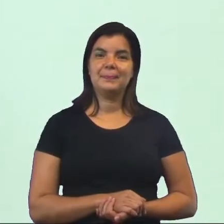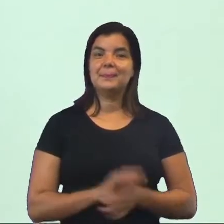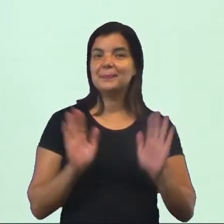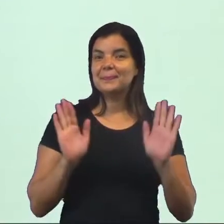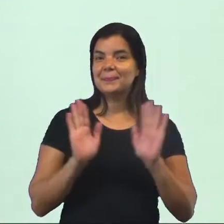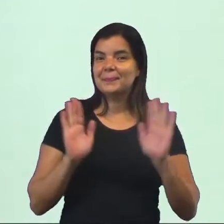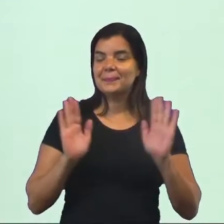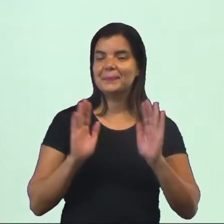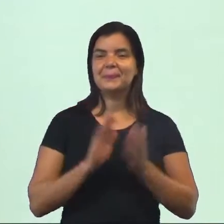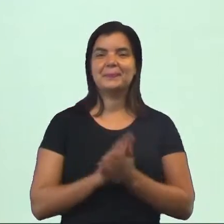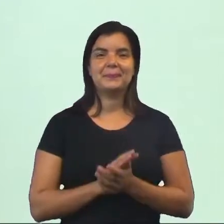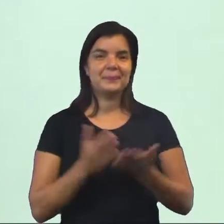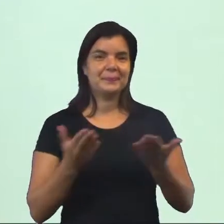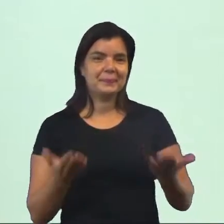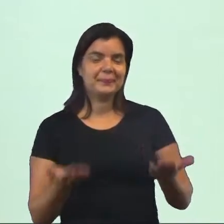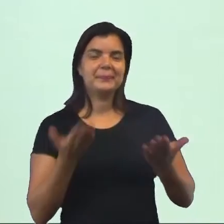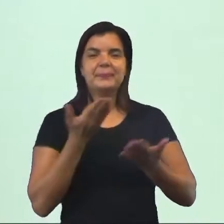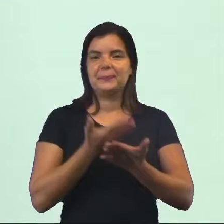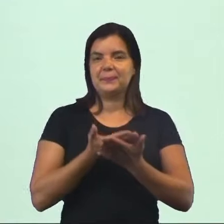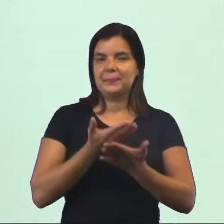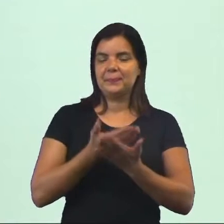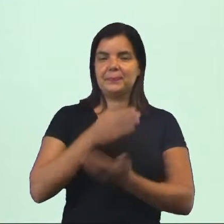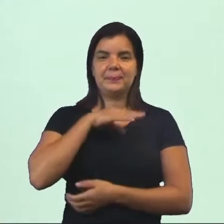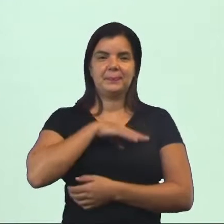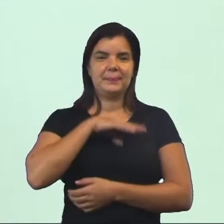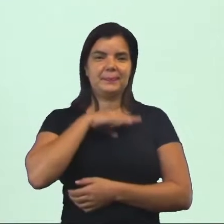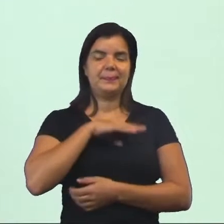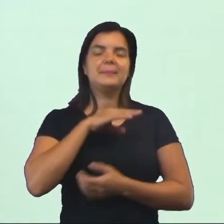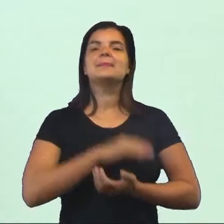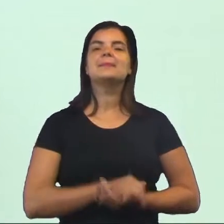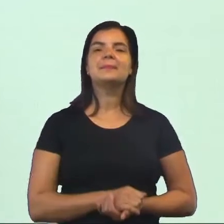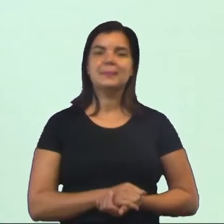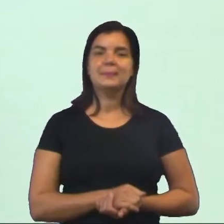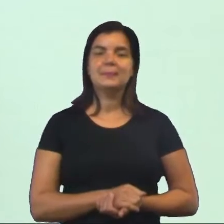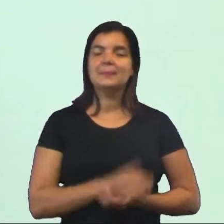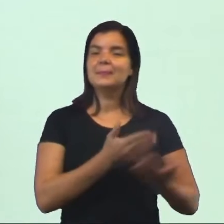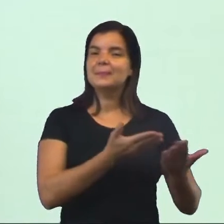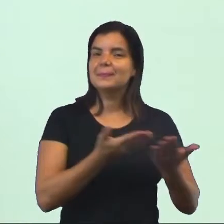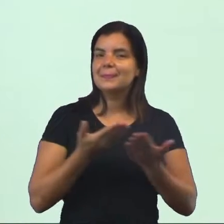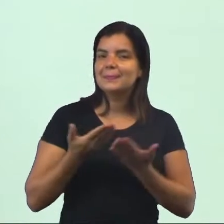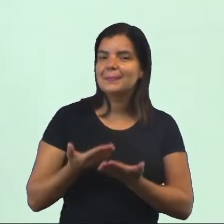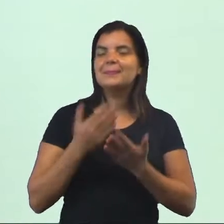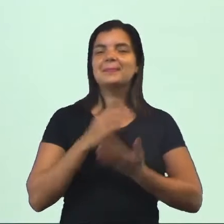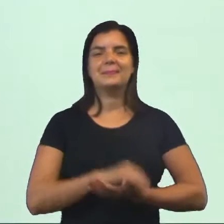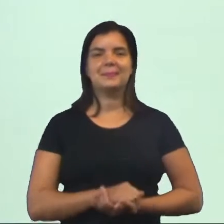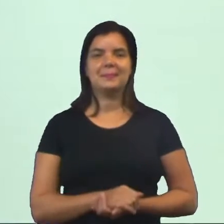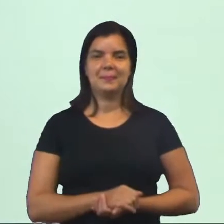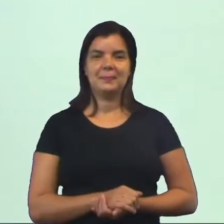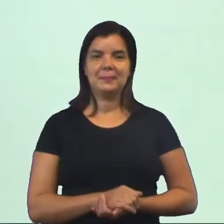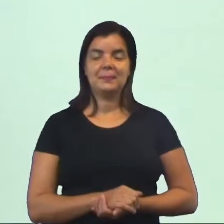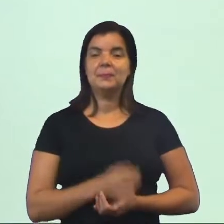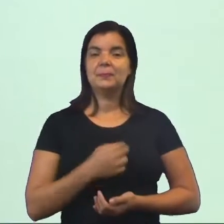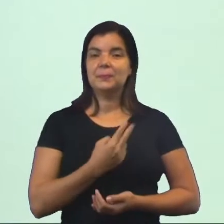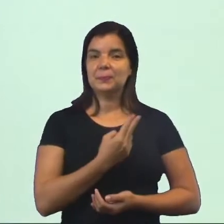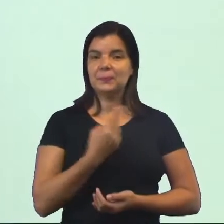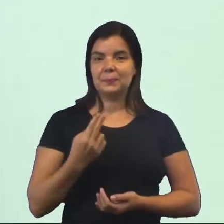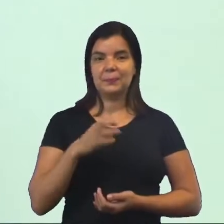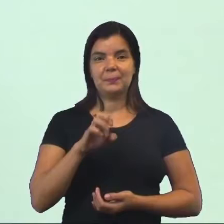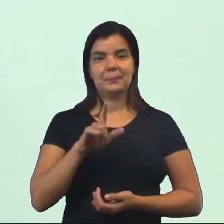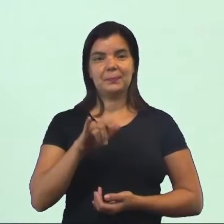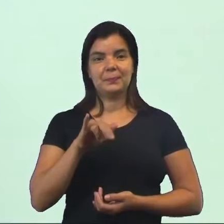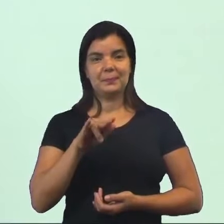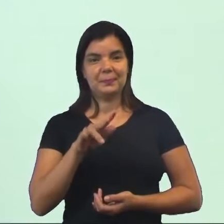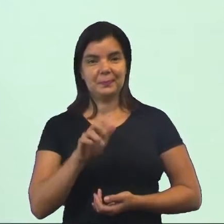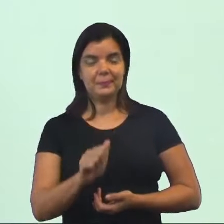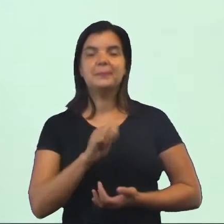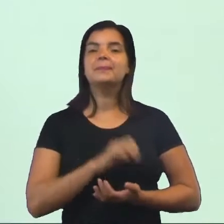Olá, vamos iniciar mais uma aula de língua portuguesa. Sejam muito bem-vindos. Meu nome é Elívia